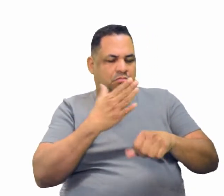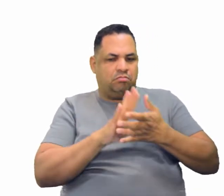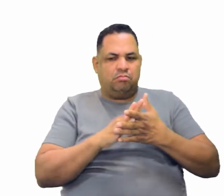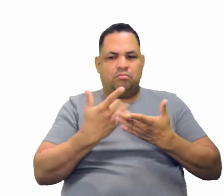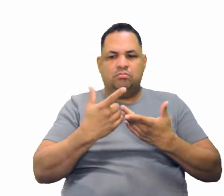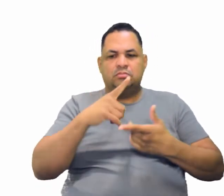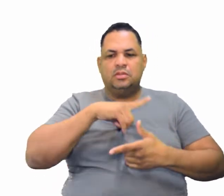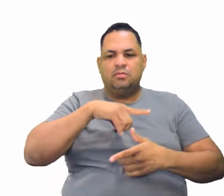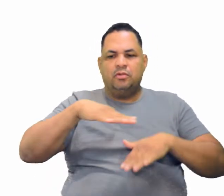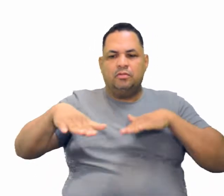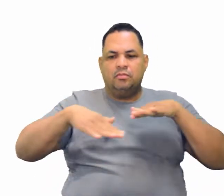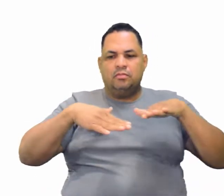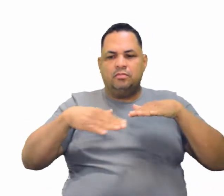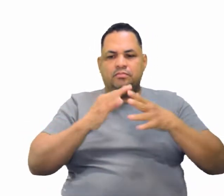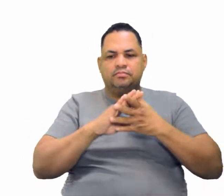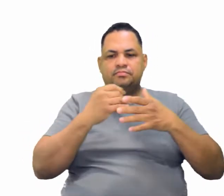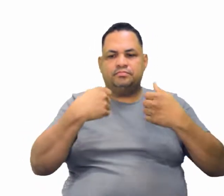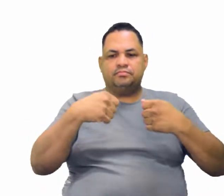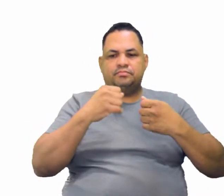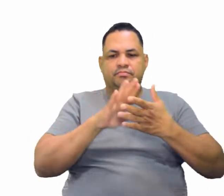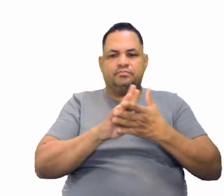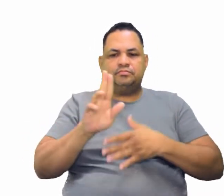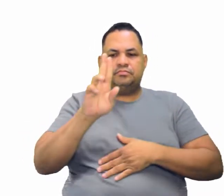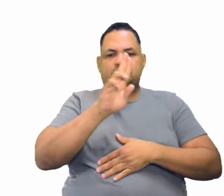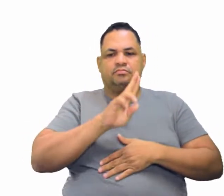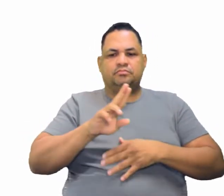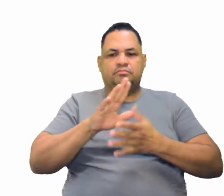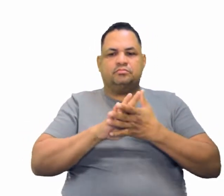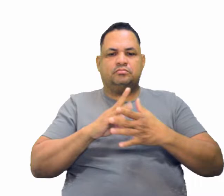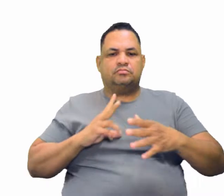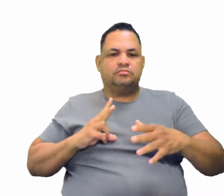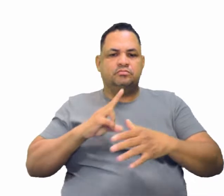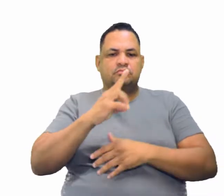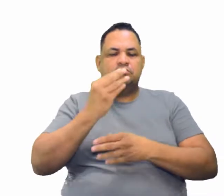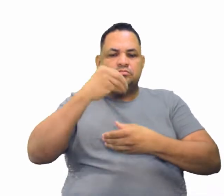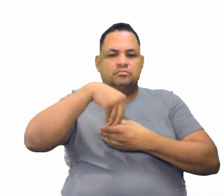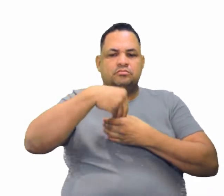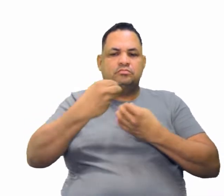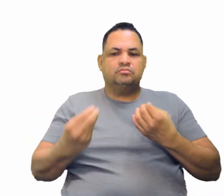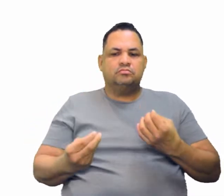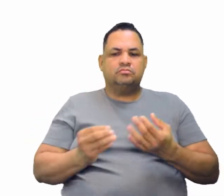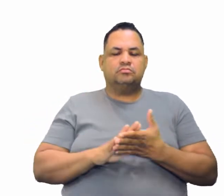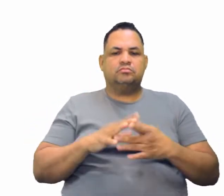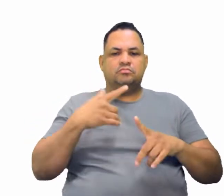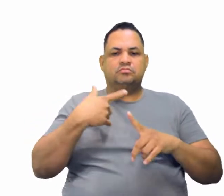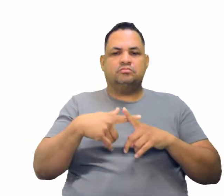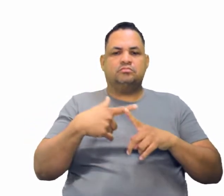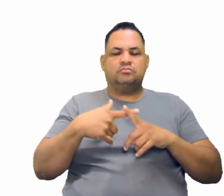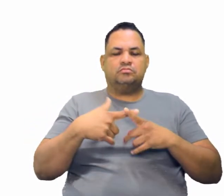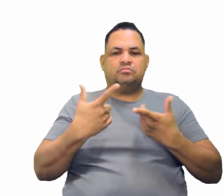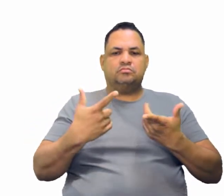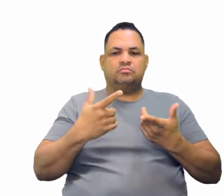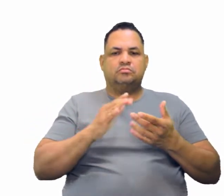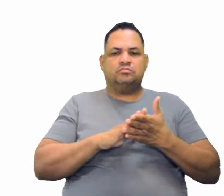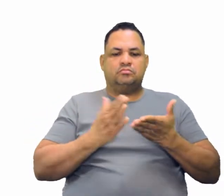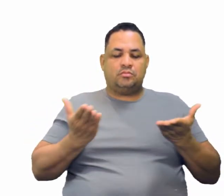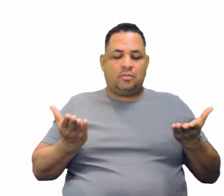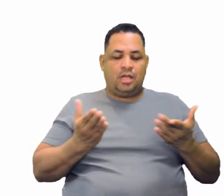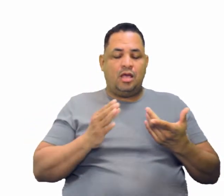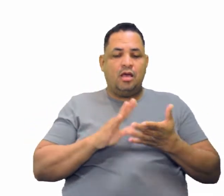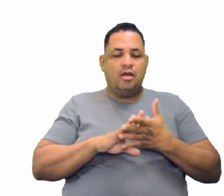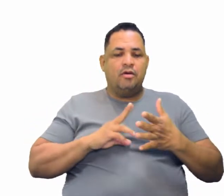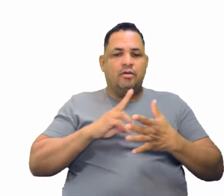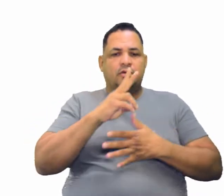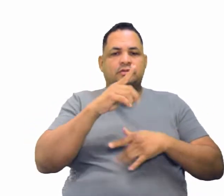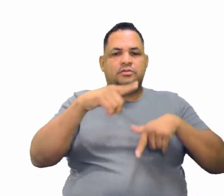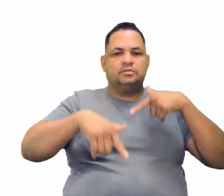isso entrar em movimento, você tem que aplicar uma força externa àquele corpo, porque as forças que estão atuando nele naquele momento